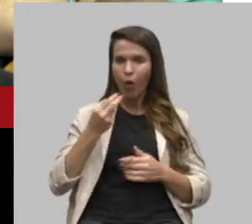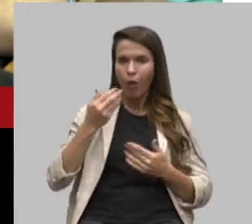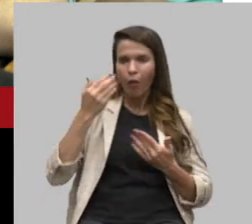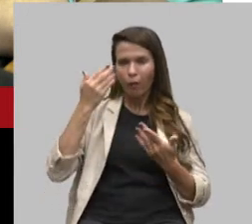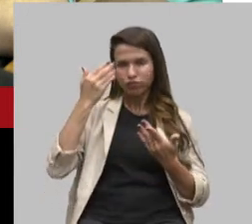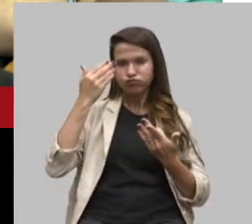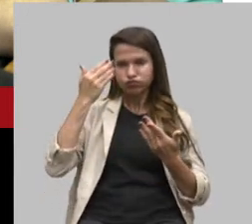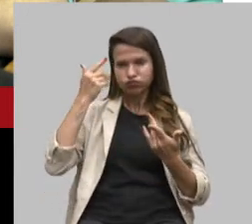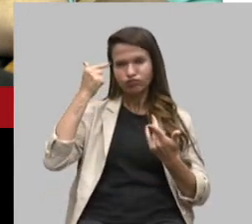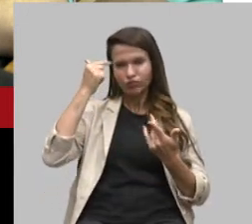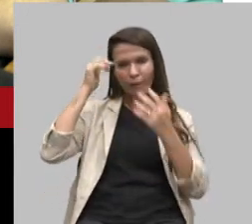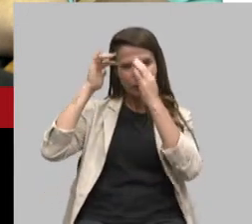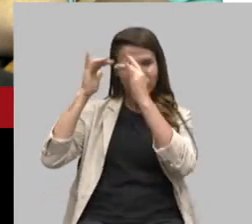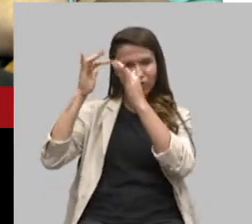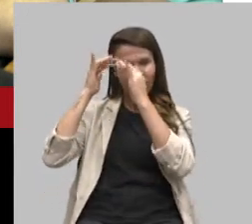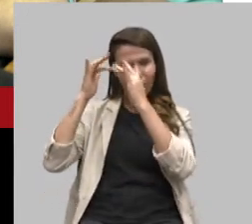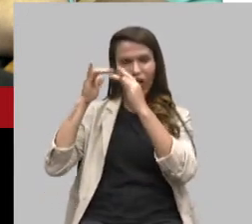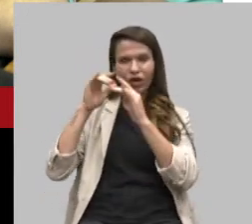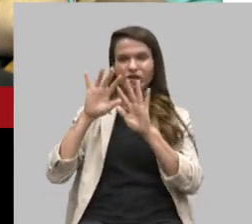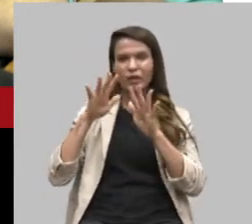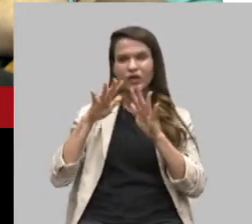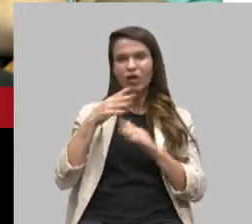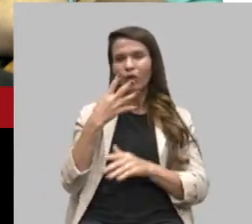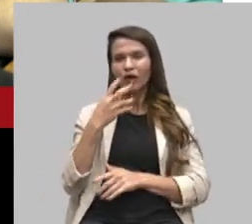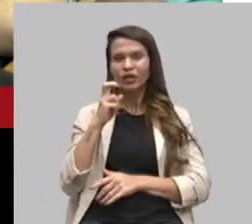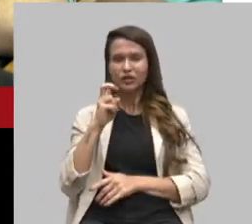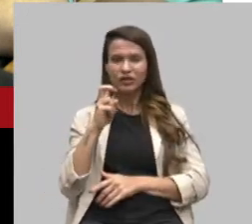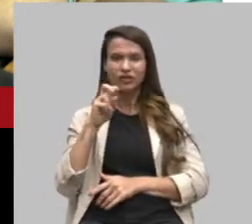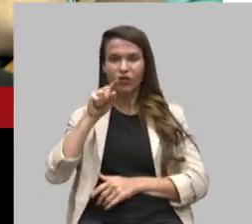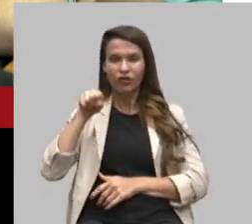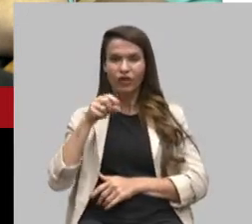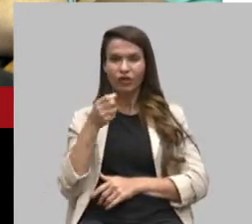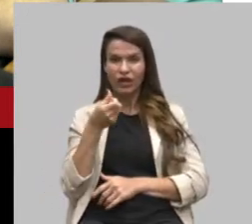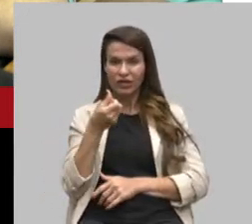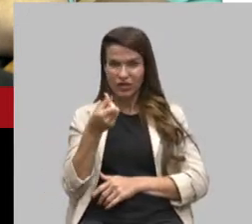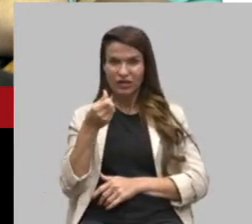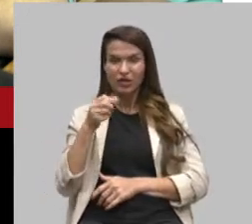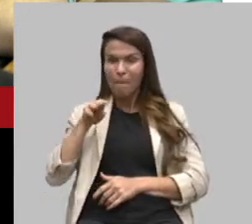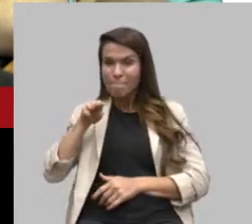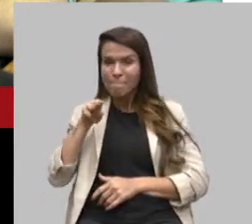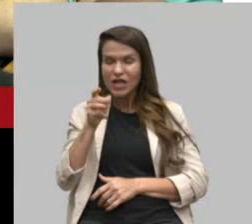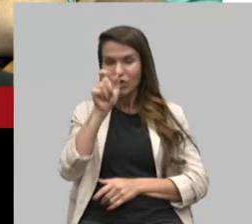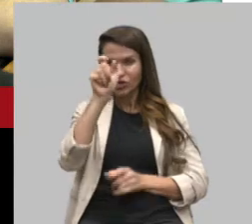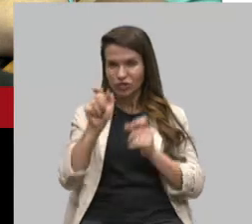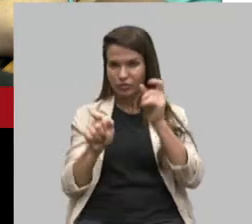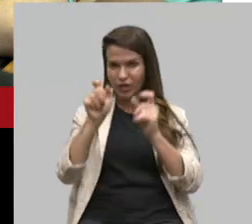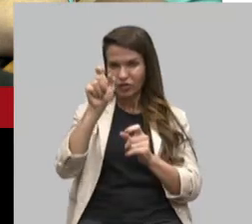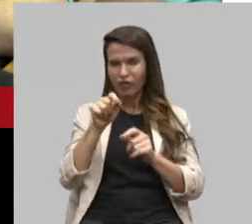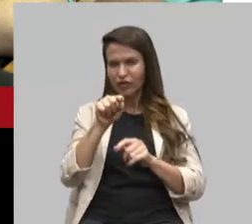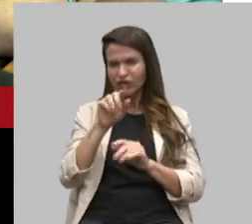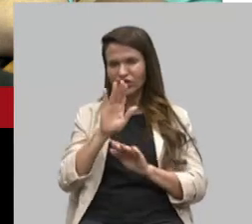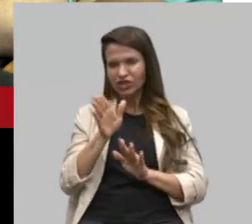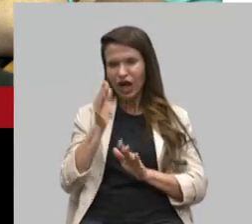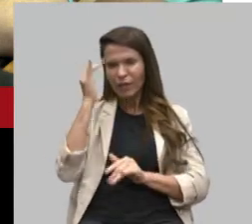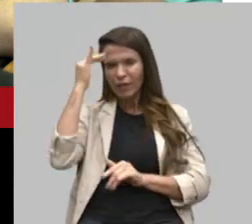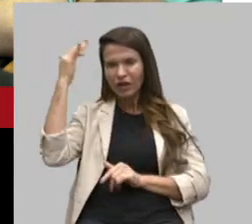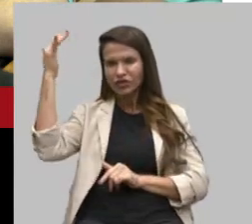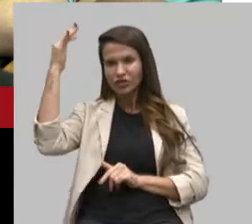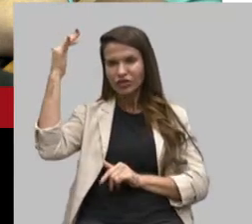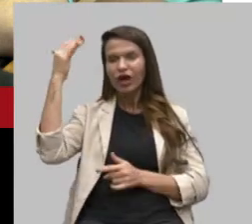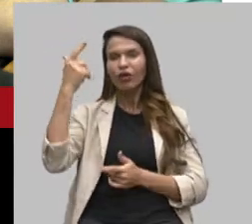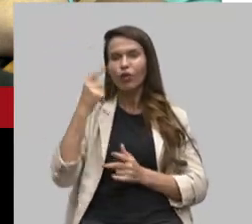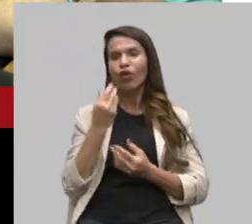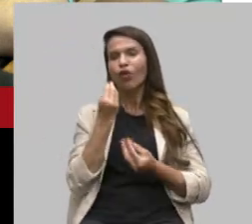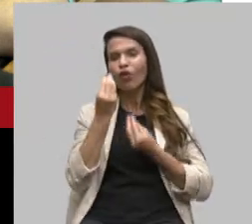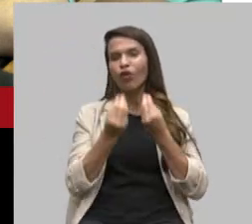tipo são cerca de 45,6 milhões de pessoas vocês já imaginaram o quão triste deve ser você